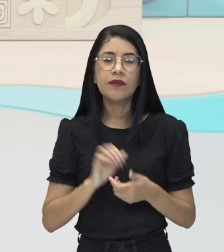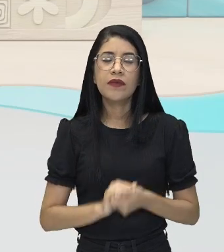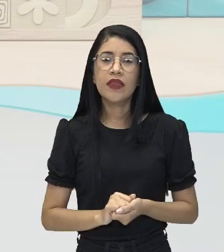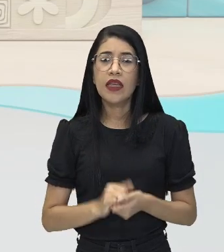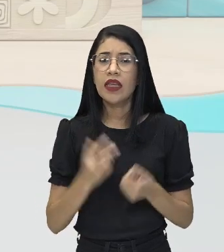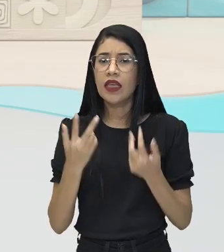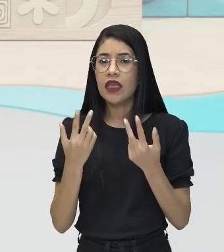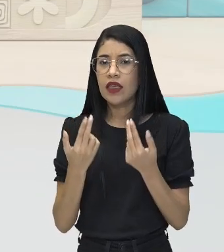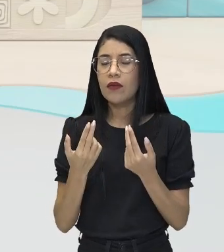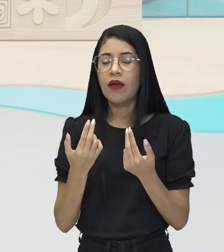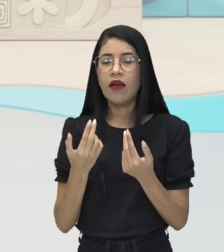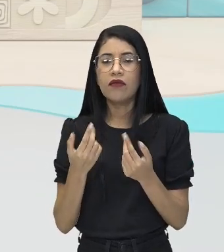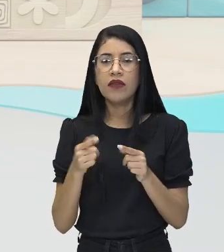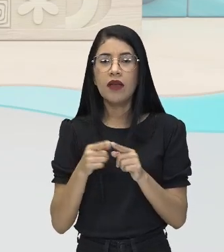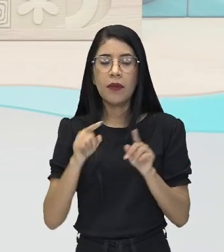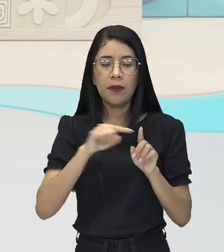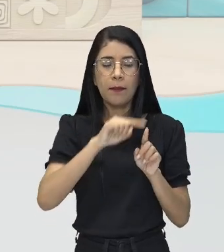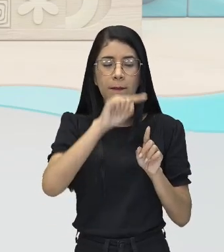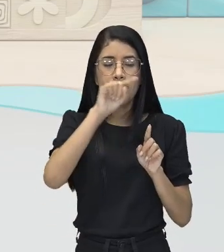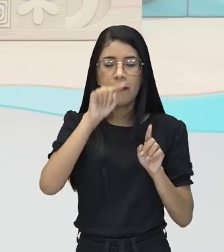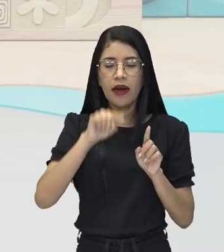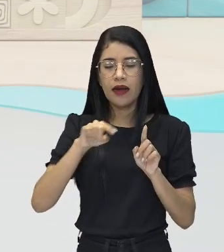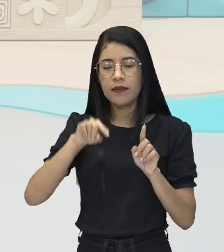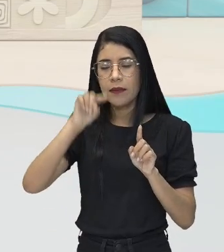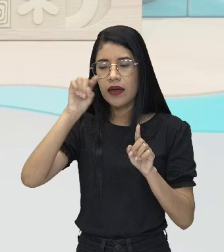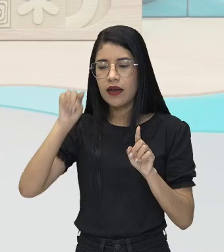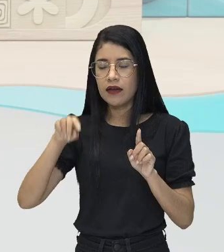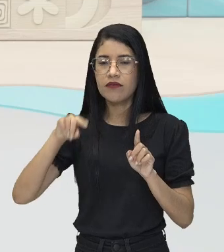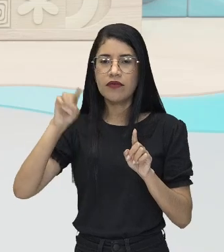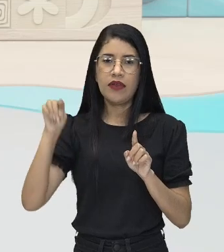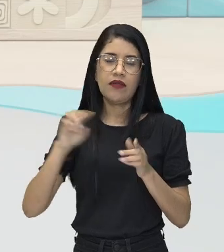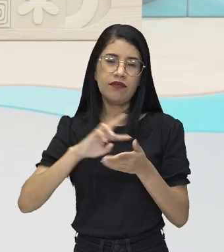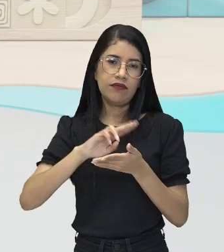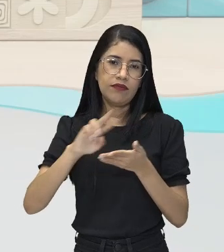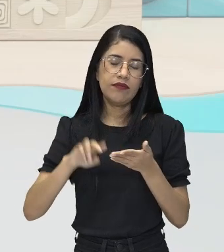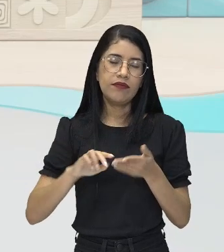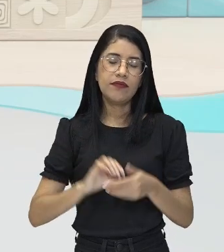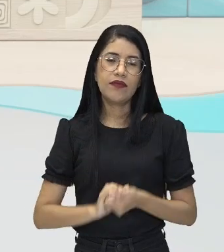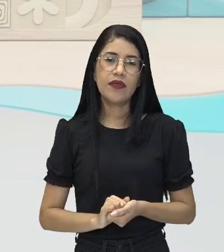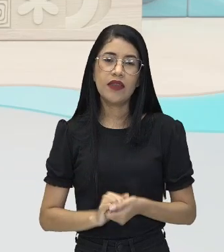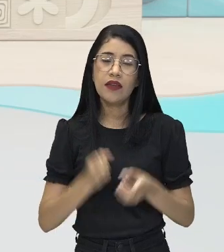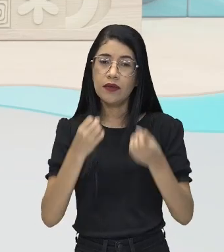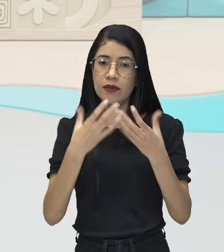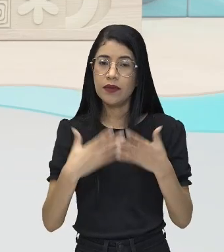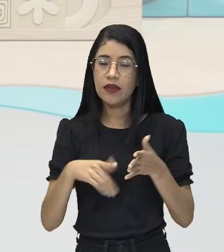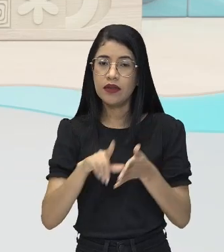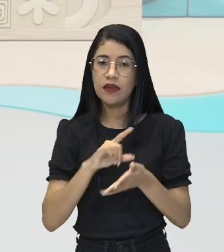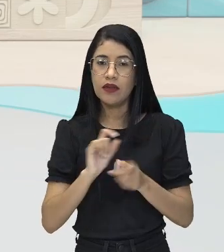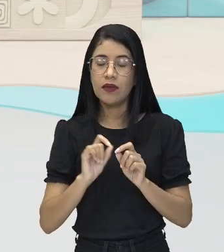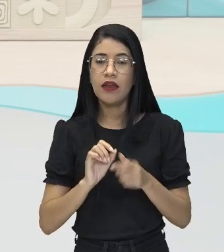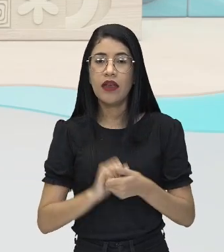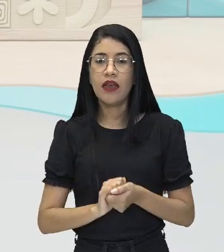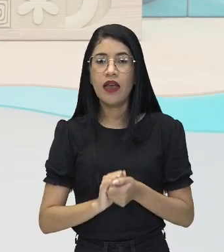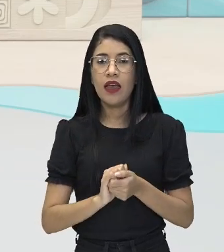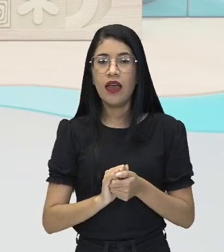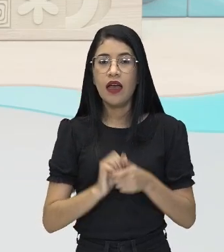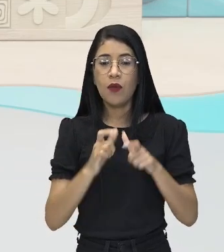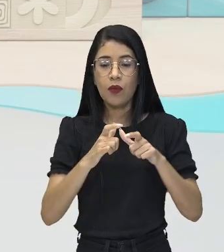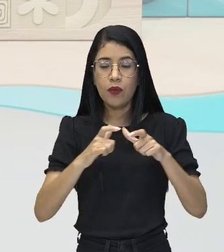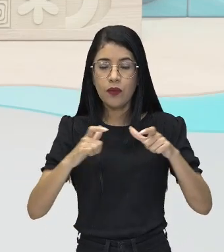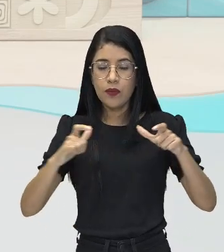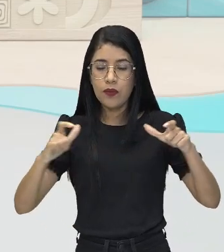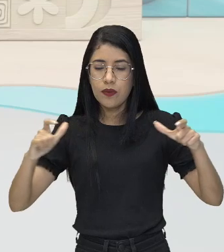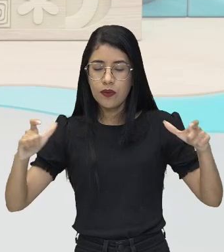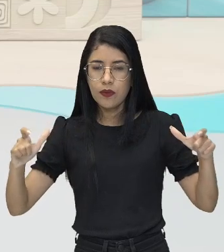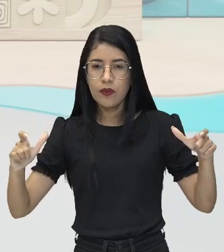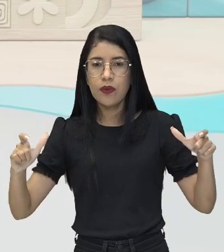desenho meia-lua, curvado, não é verdade? Então, isso aí, como eu falei para vocês, ele deu amplitude no